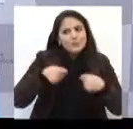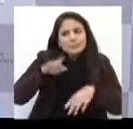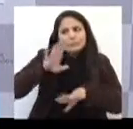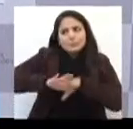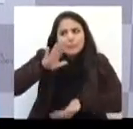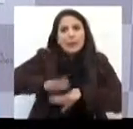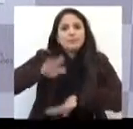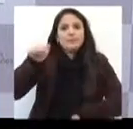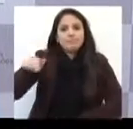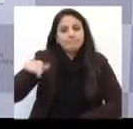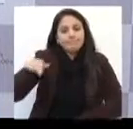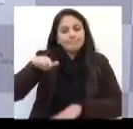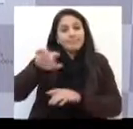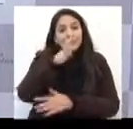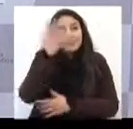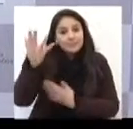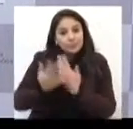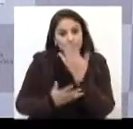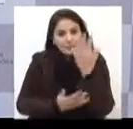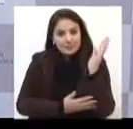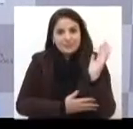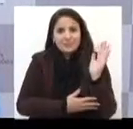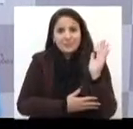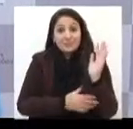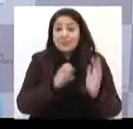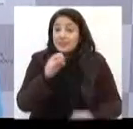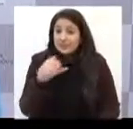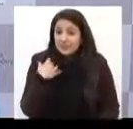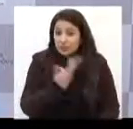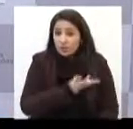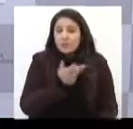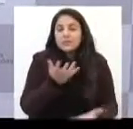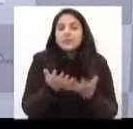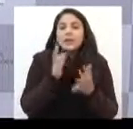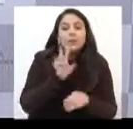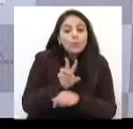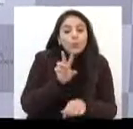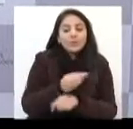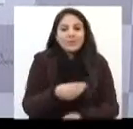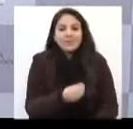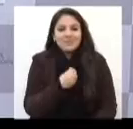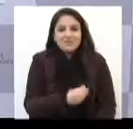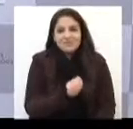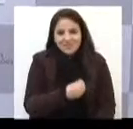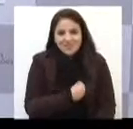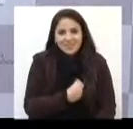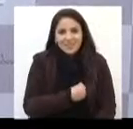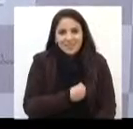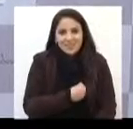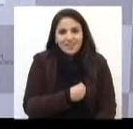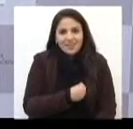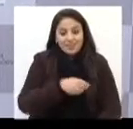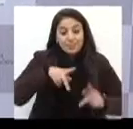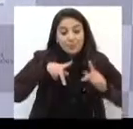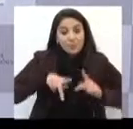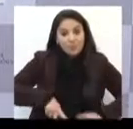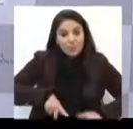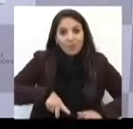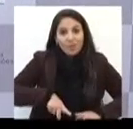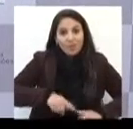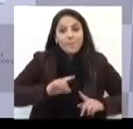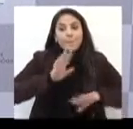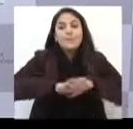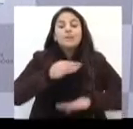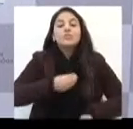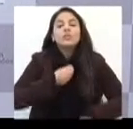mais justo de que nós pensarmos. Se nós quisermos preservar a vida do ser humano e as outras formas de vida, nós temos